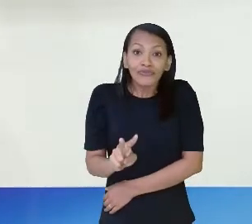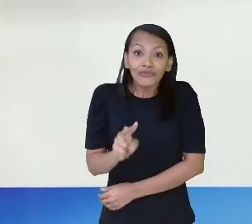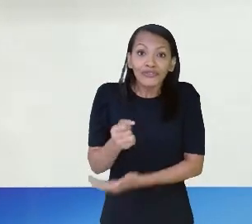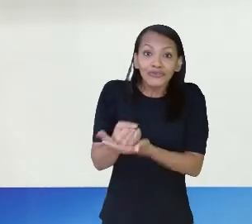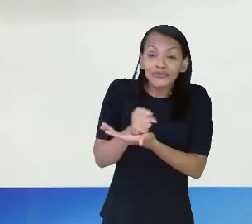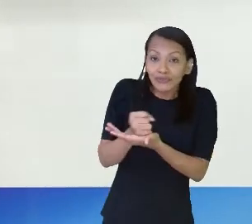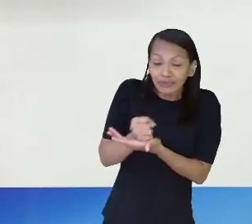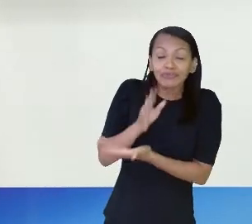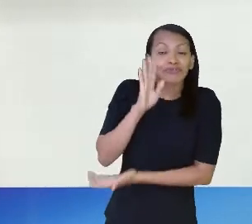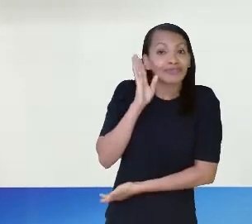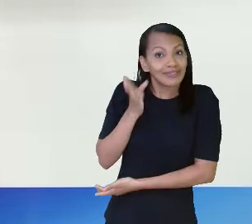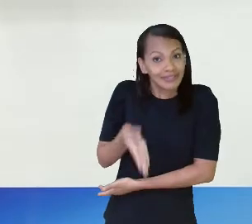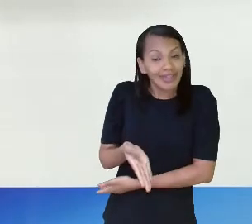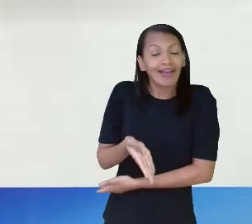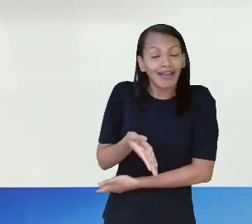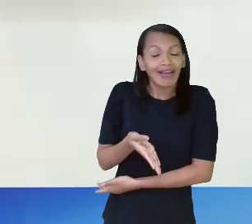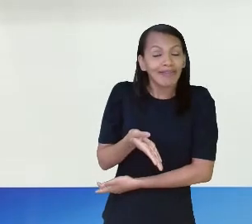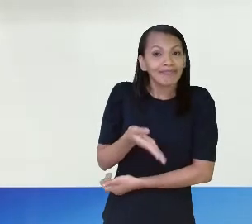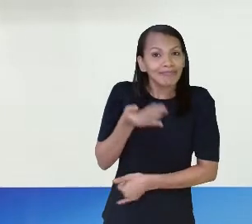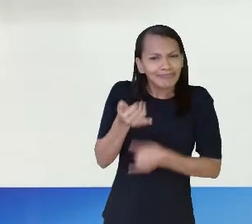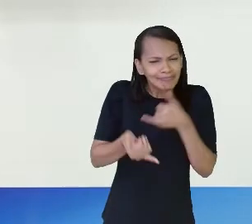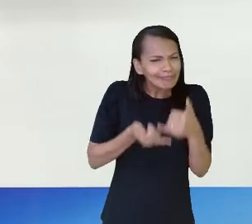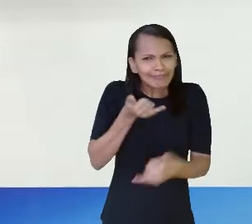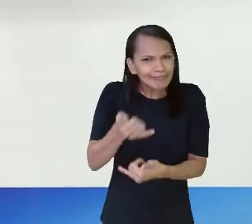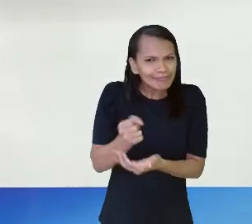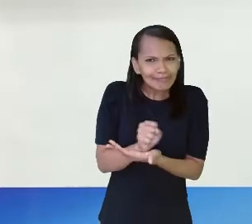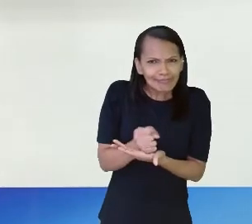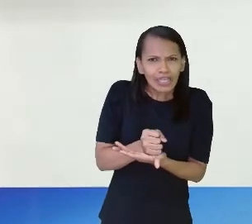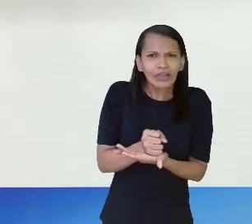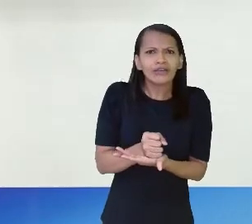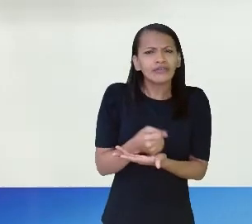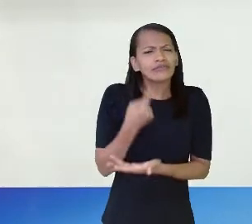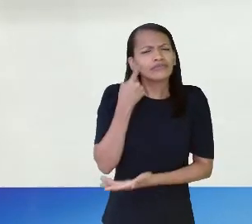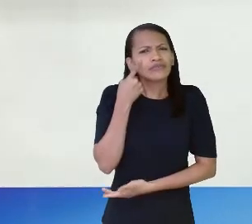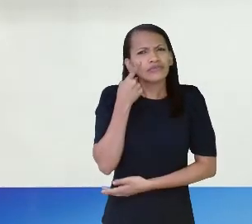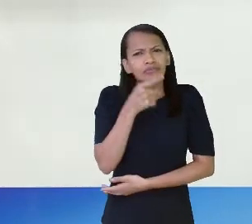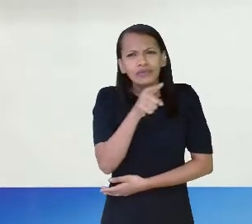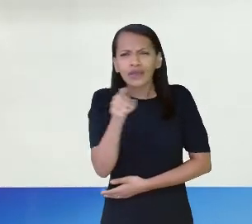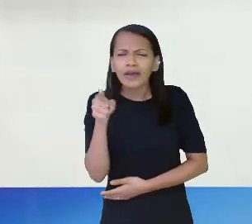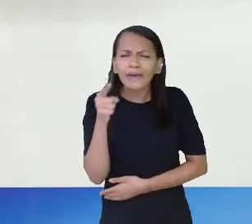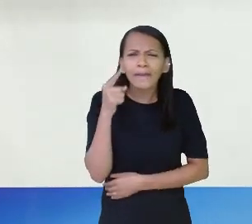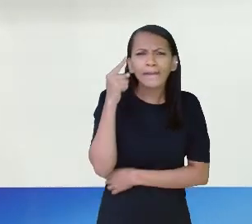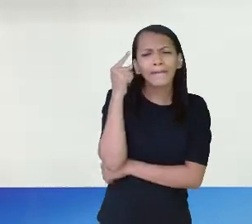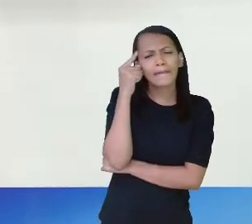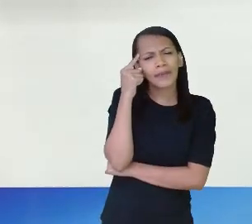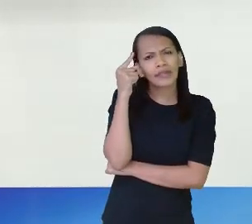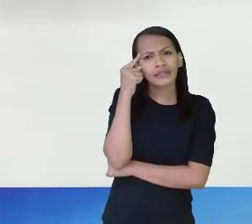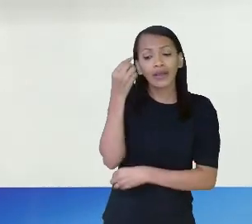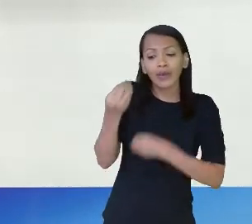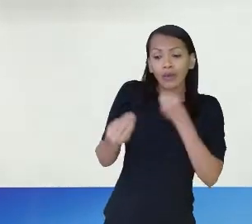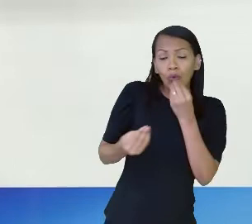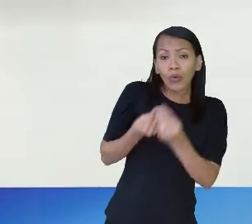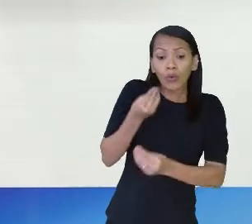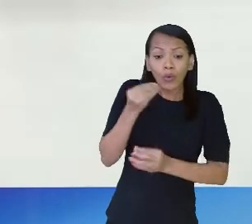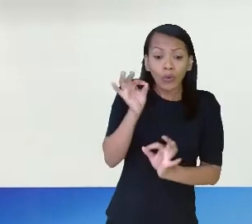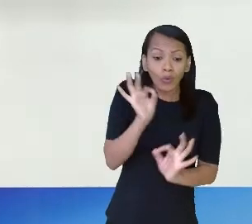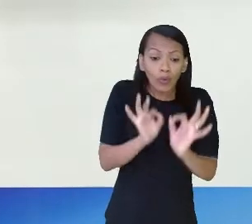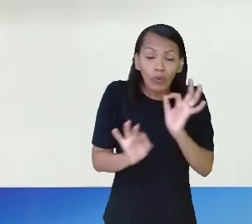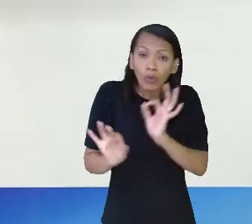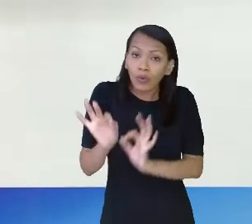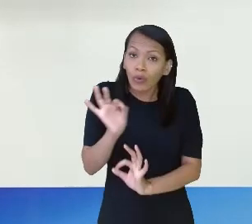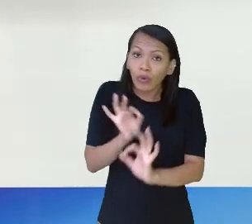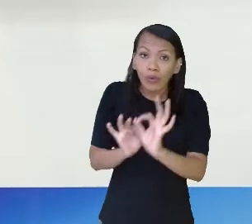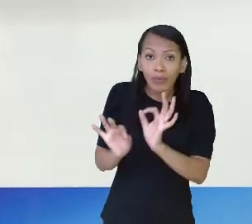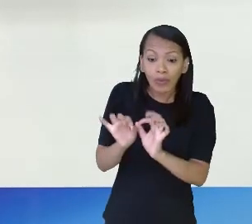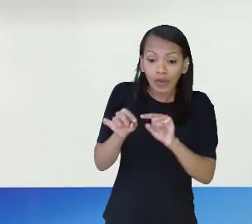já joguei, né? Vocês já pararam para pensar como é estruturado o